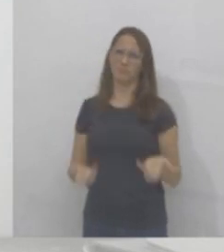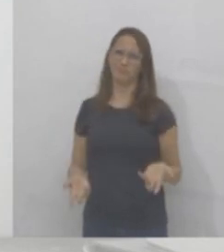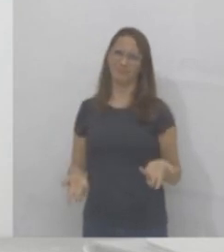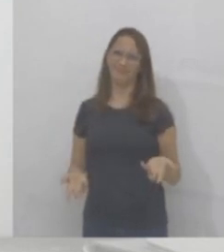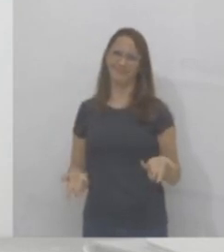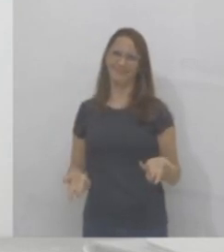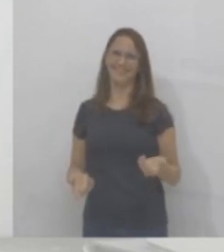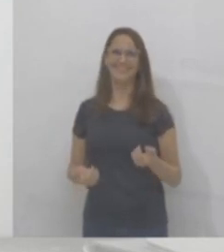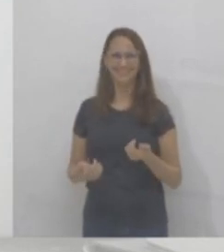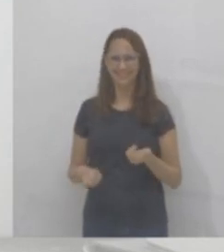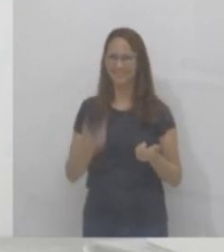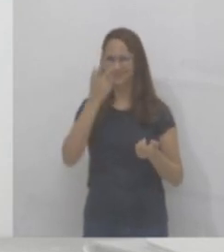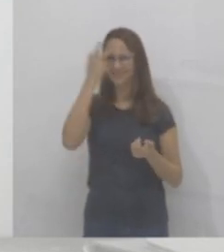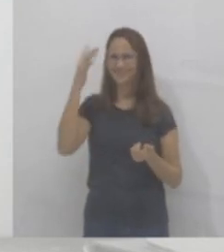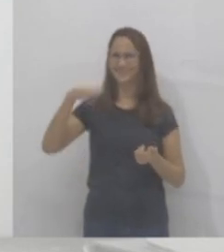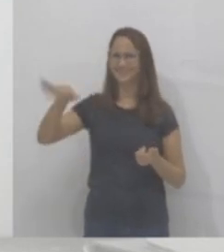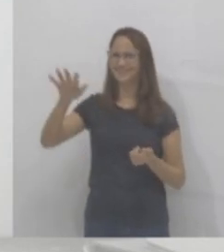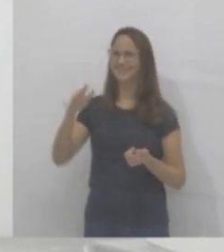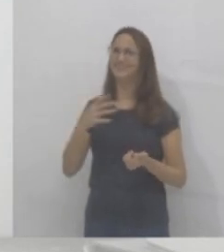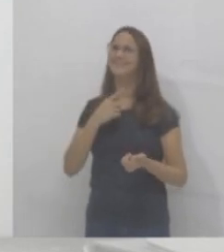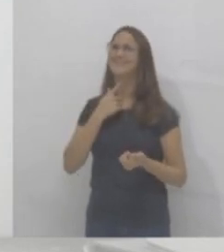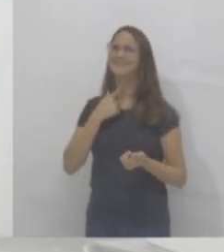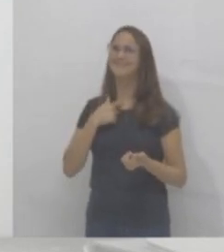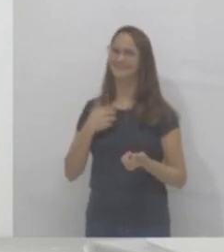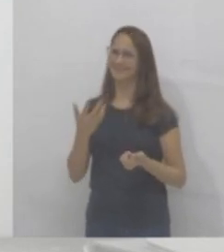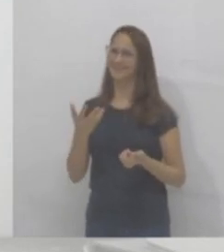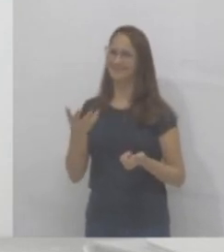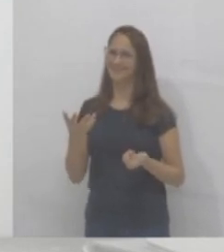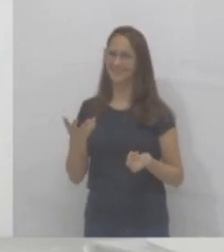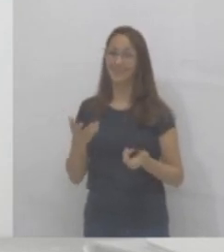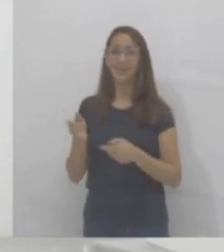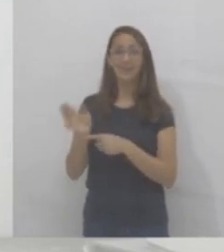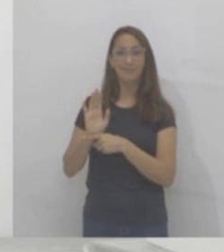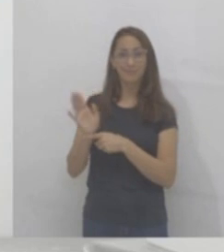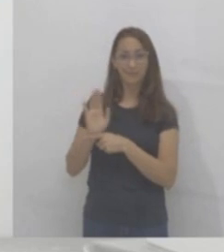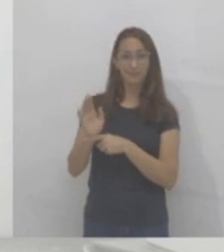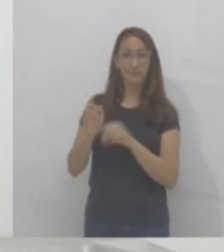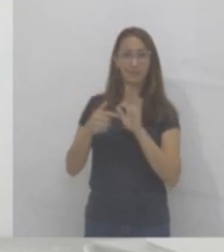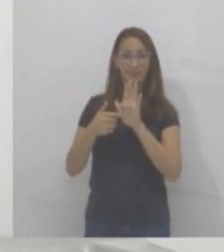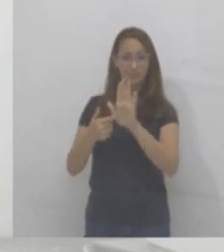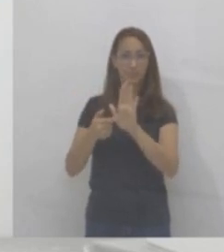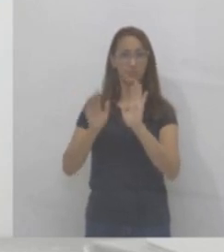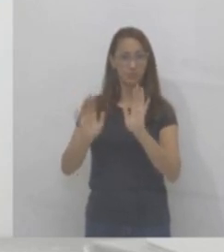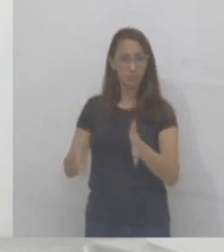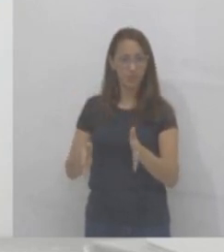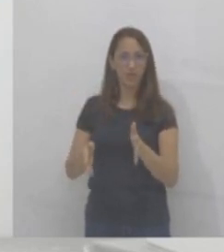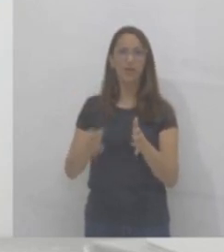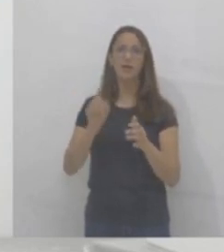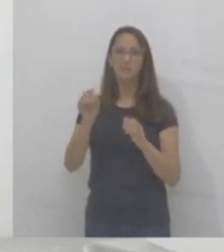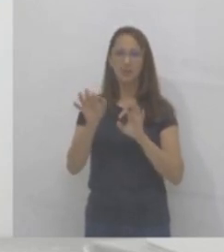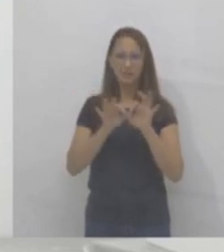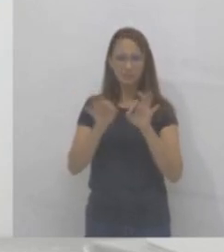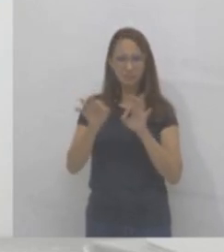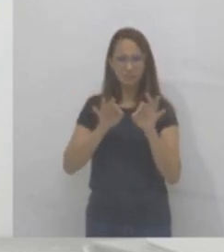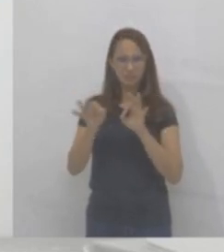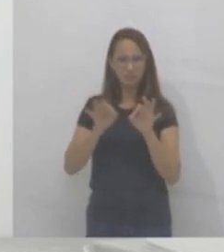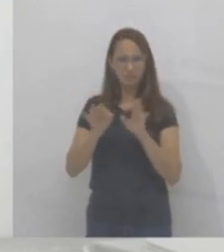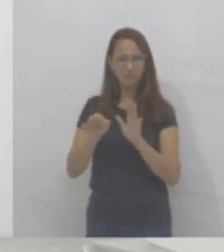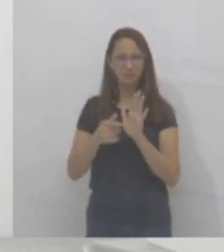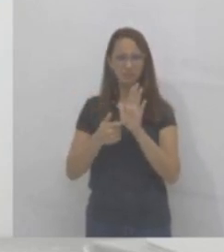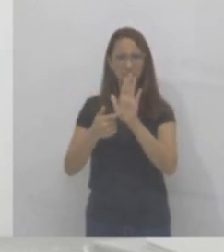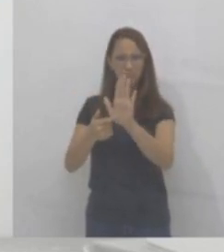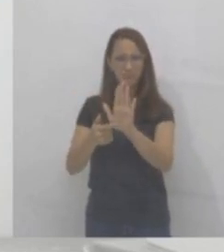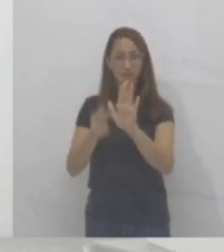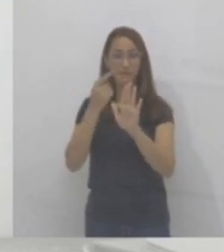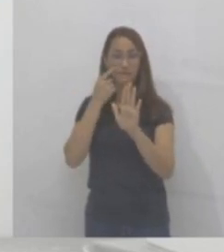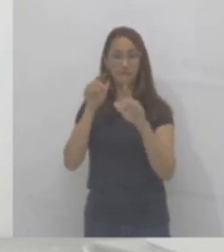ao redor do mundo, tá? O vídeo que eu passei para você já destacou, mas agora eu vou mostrar com mais atenção aqui, tá? Preste